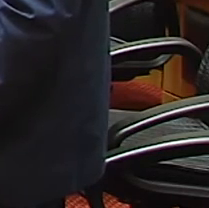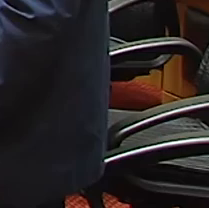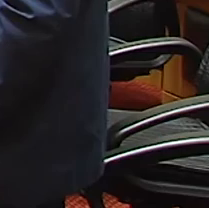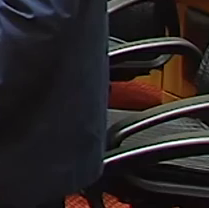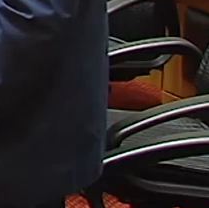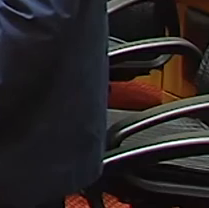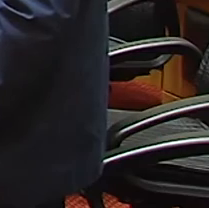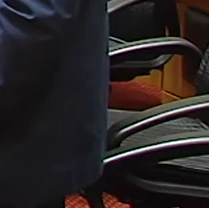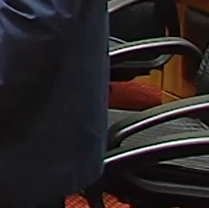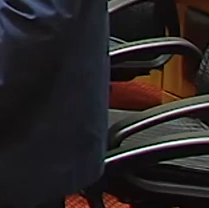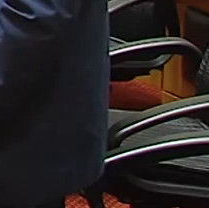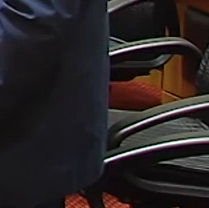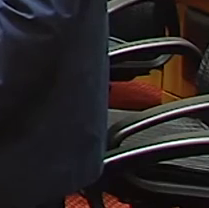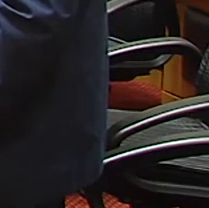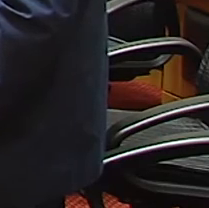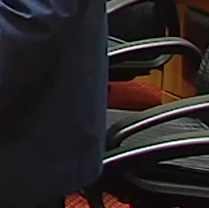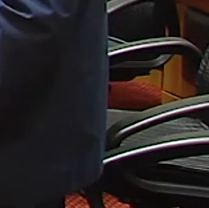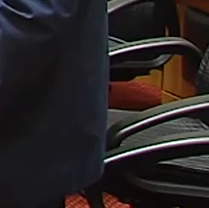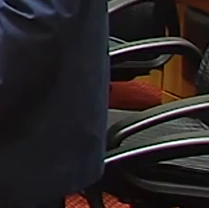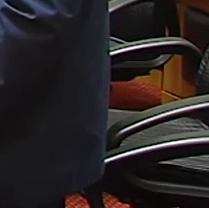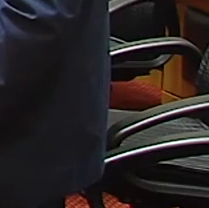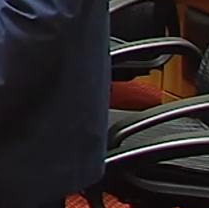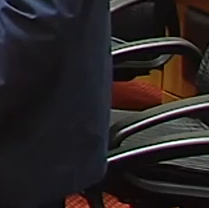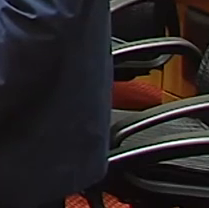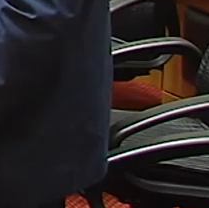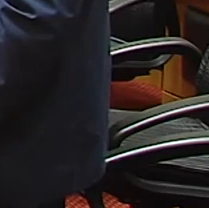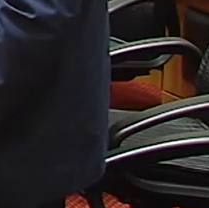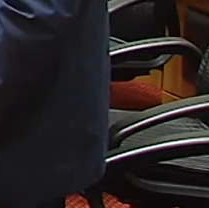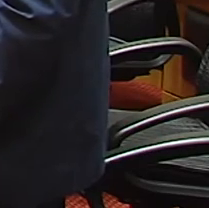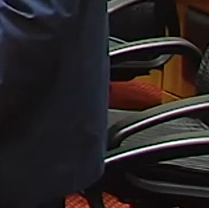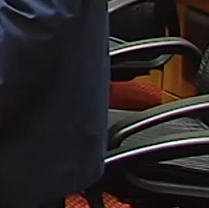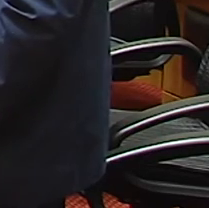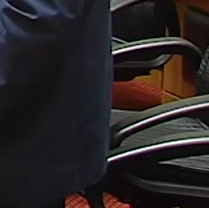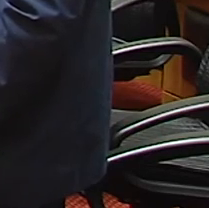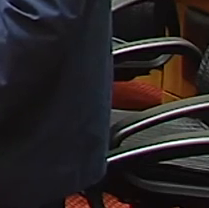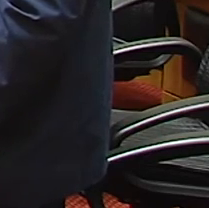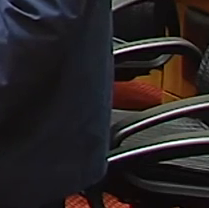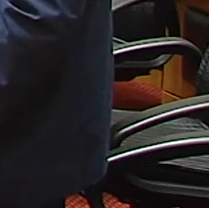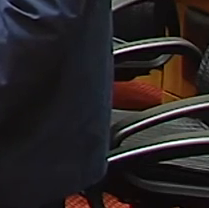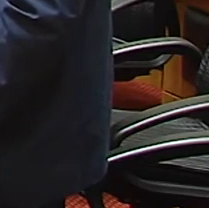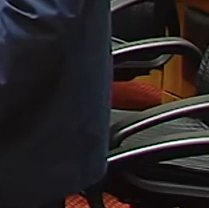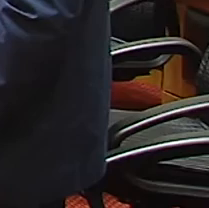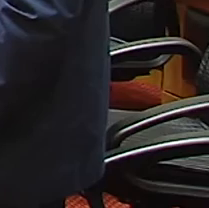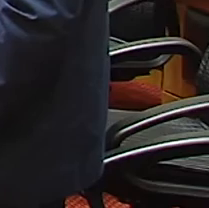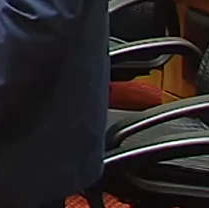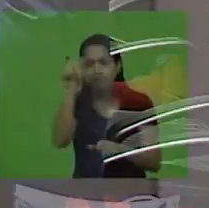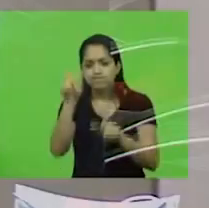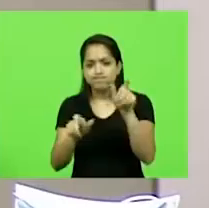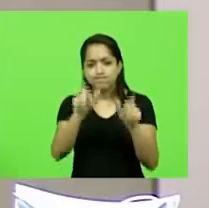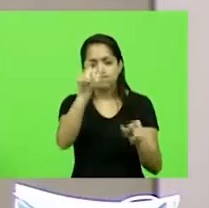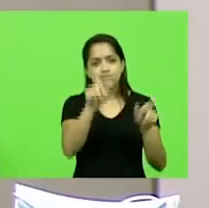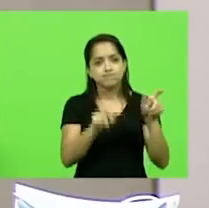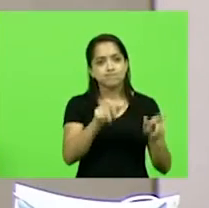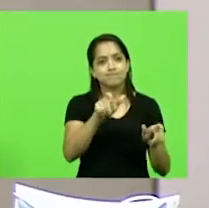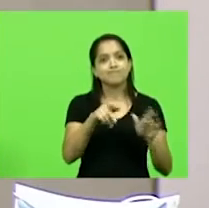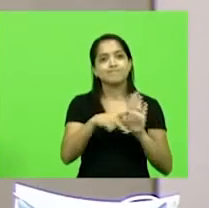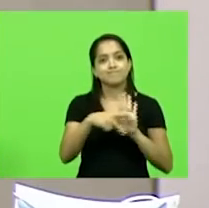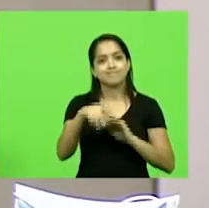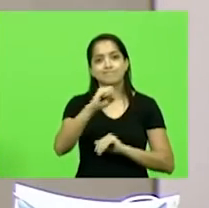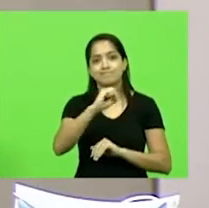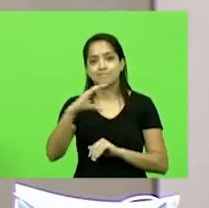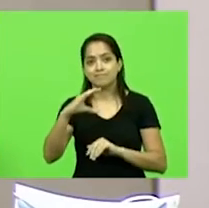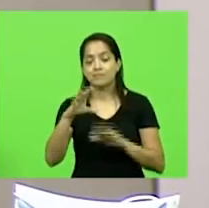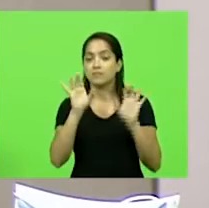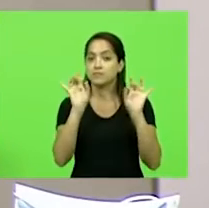por nossas famílias por esta Assembleia Legislativa e por todos os cidadãos catarinenses e de